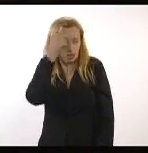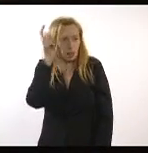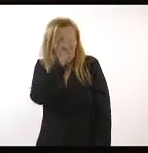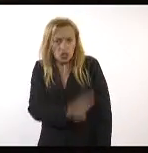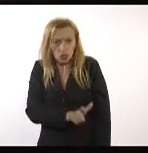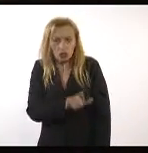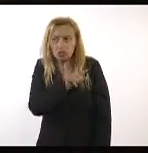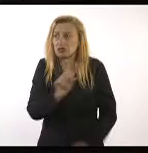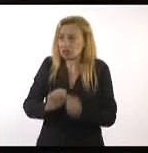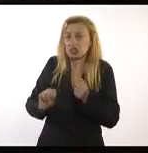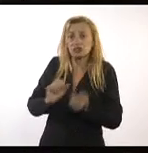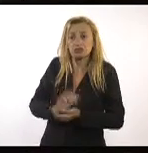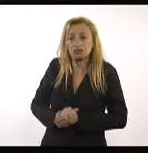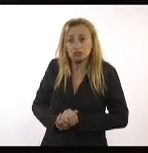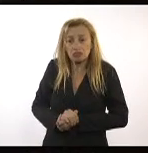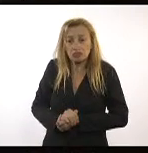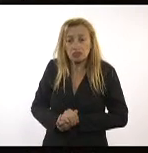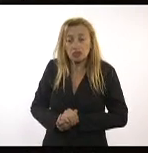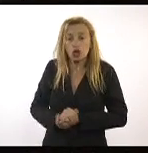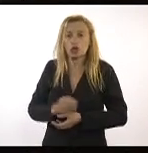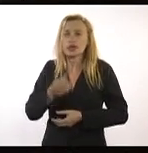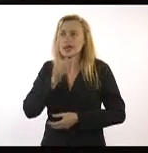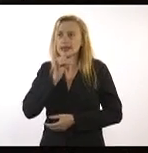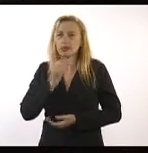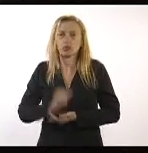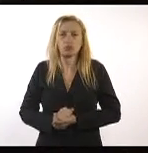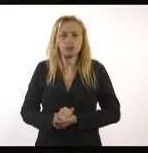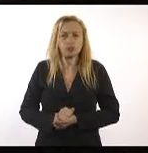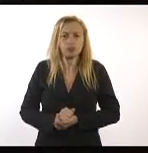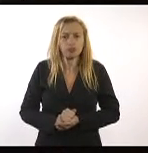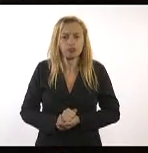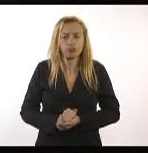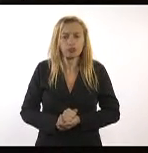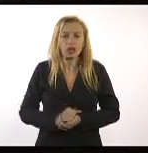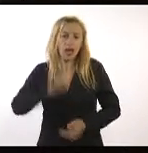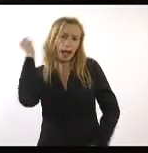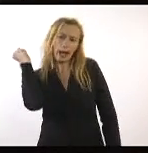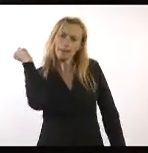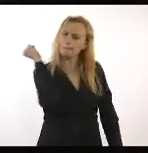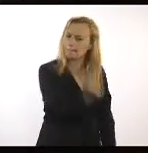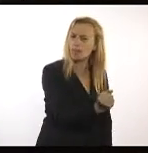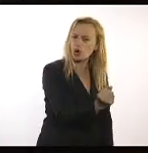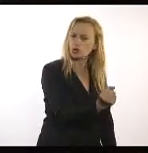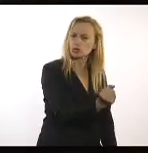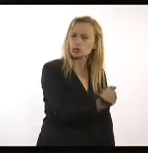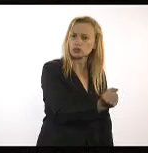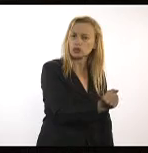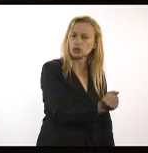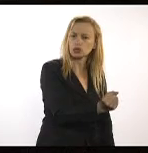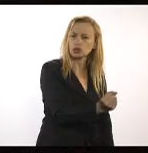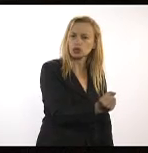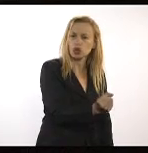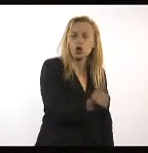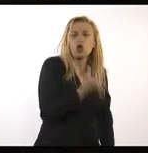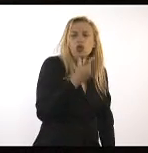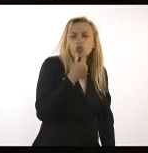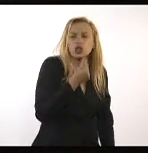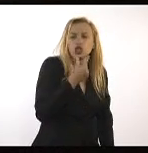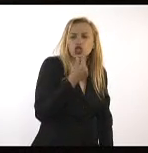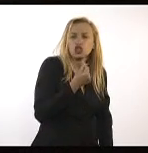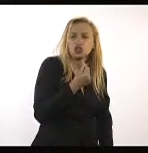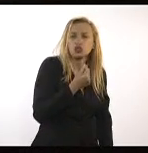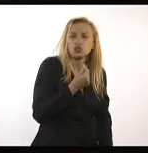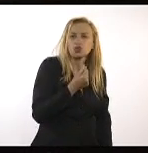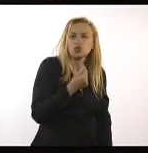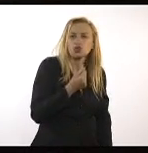pessoa havia cometido e como por exemplo o assassinato de um garoto